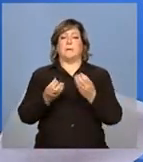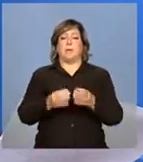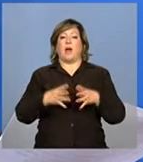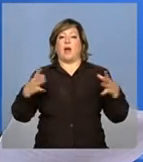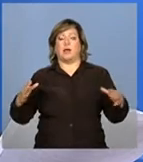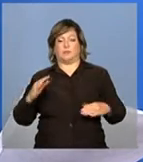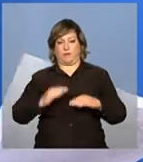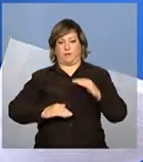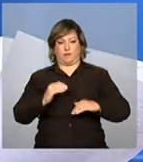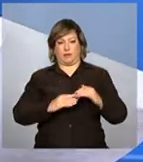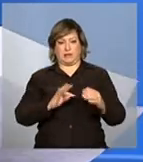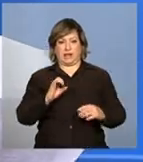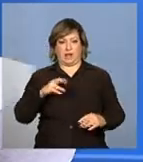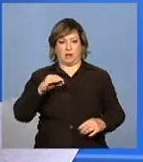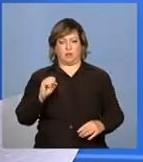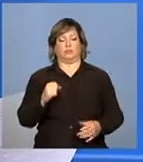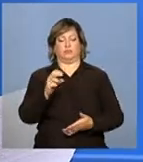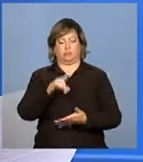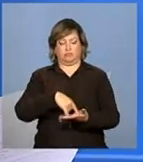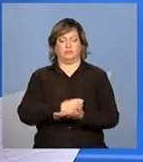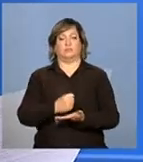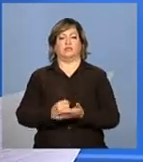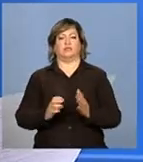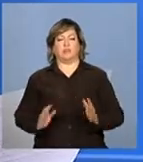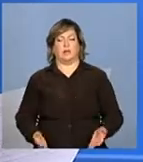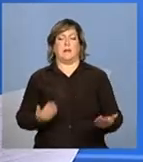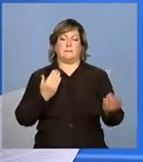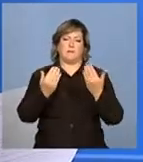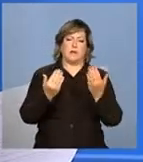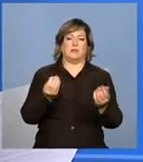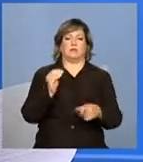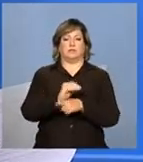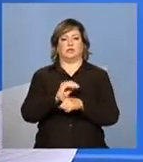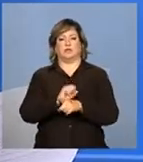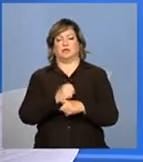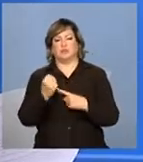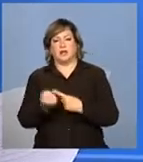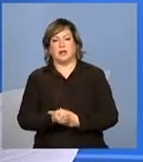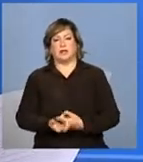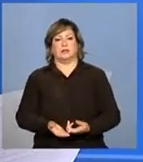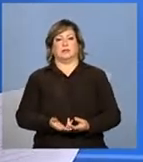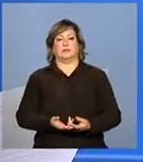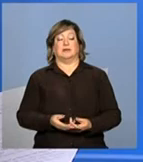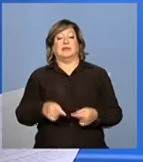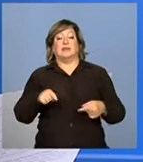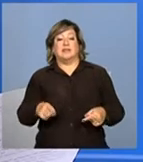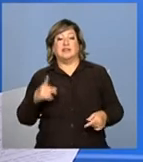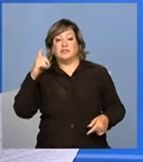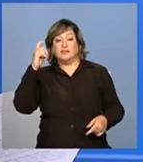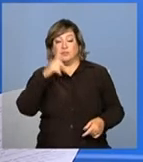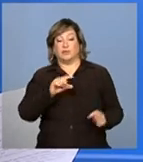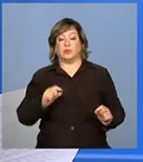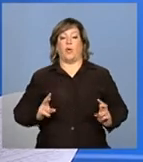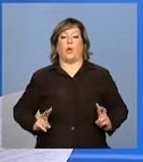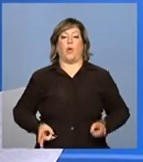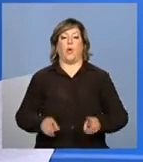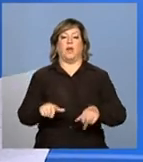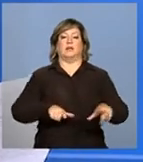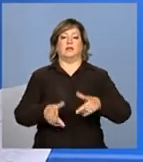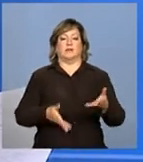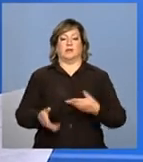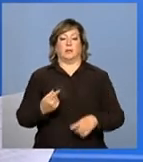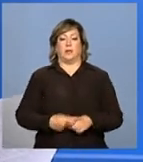técnicos contratados ou seja psicólogos assistentes sociais fato que dificulta a continuidade do serviço